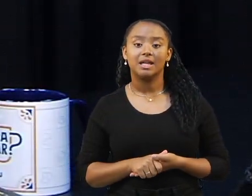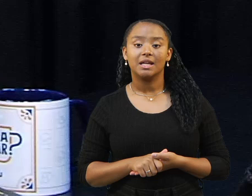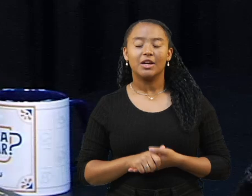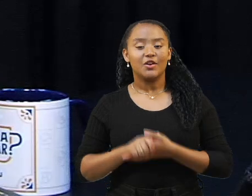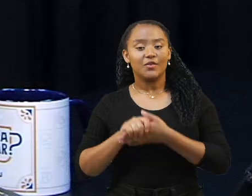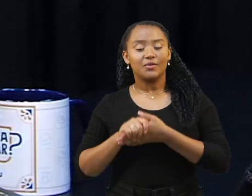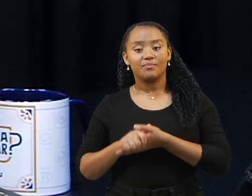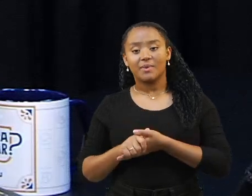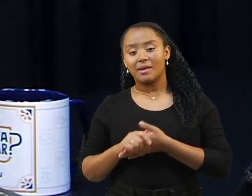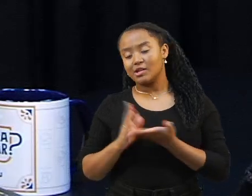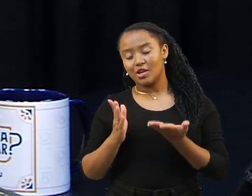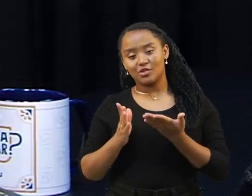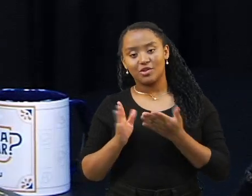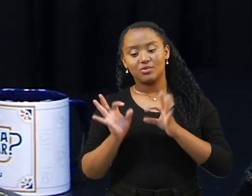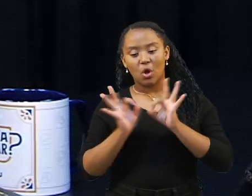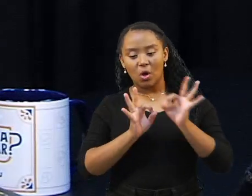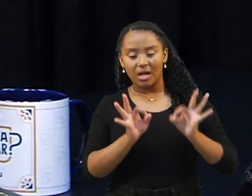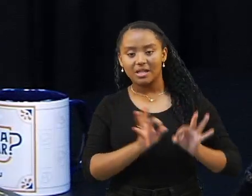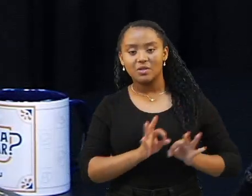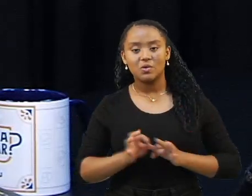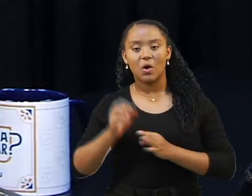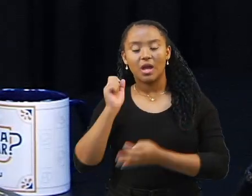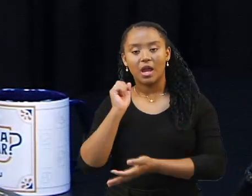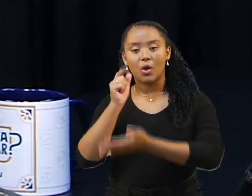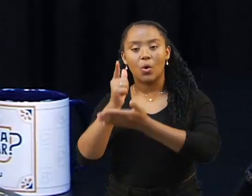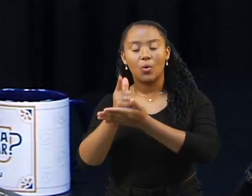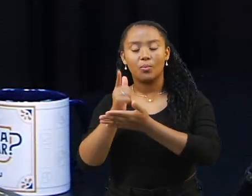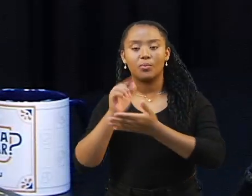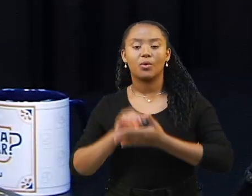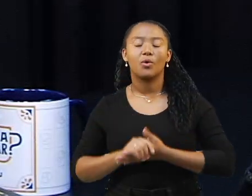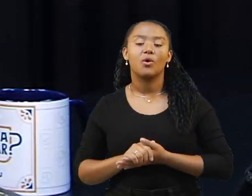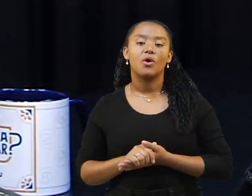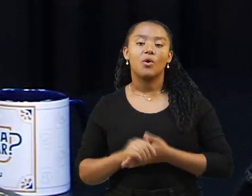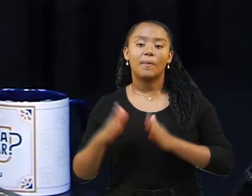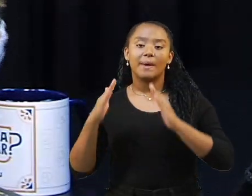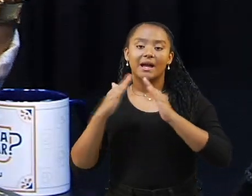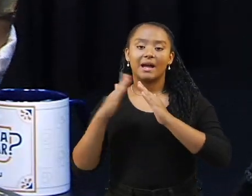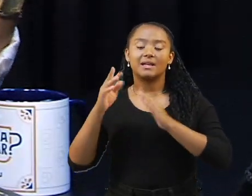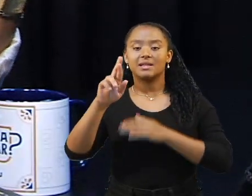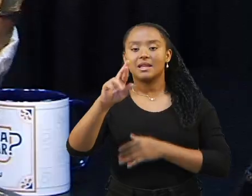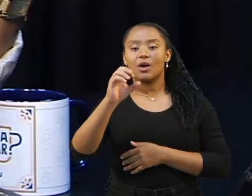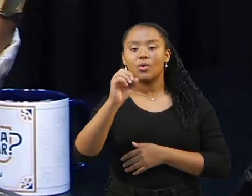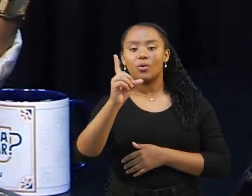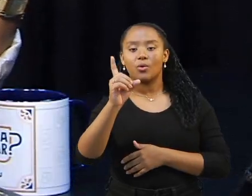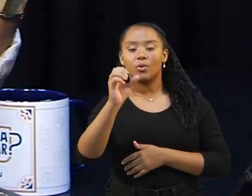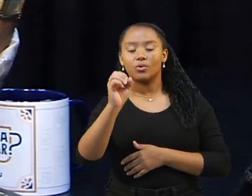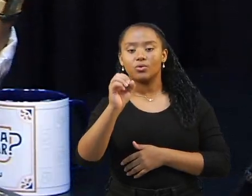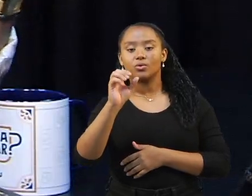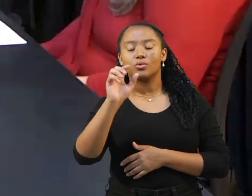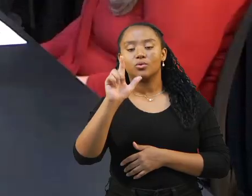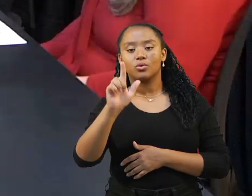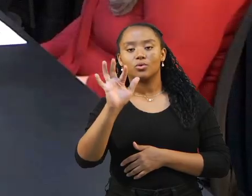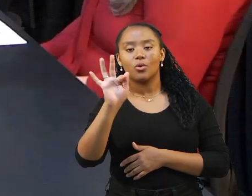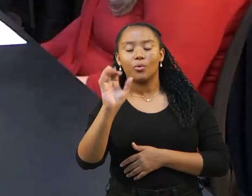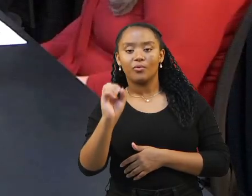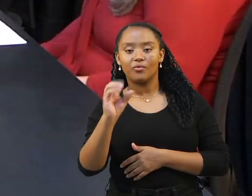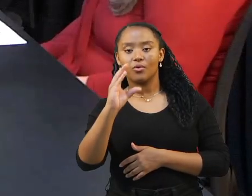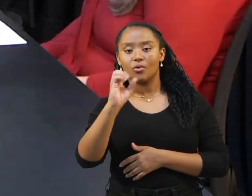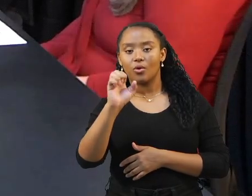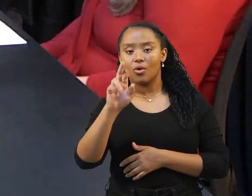todos os trapinhos e compramos uma casa na Rodolfo Correia, que é bairro Lídice também. Então, Lídice. Toda